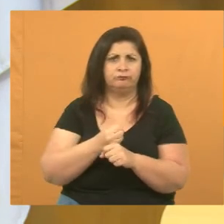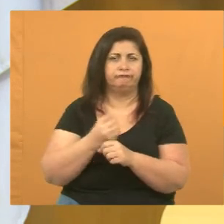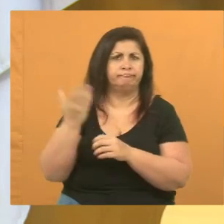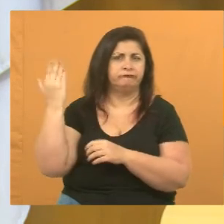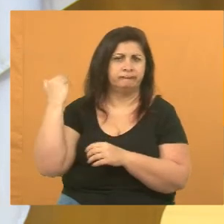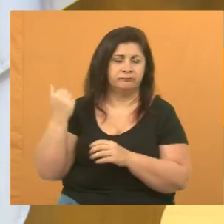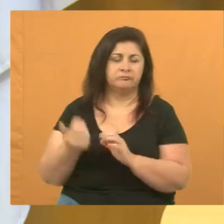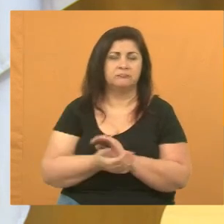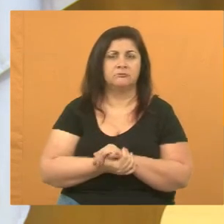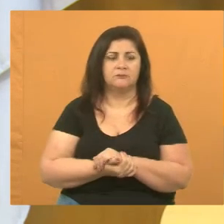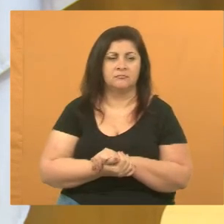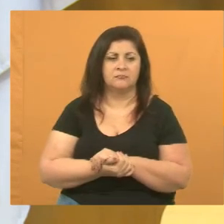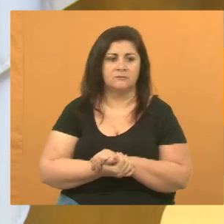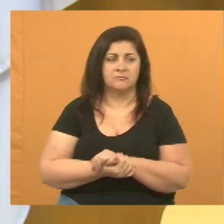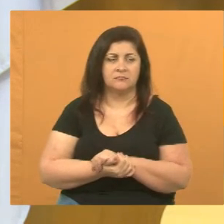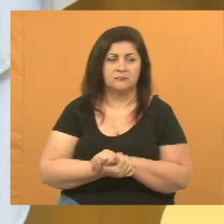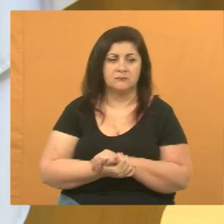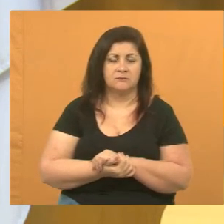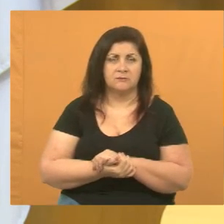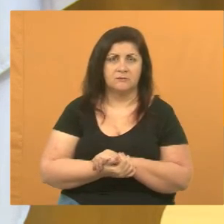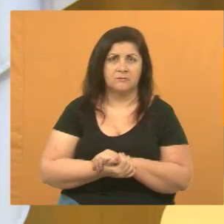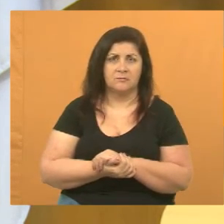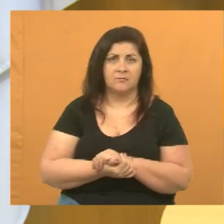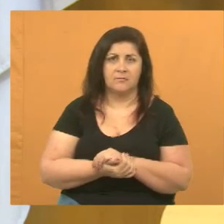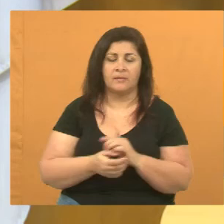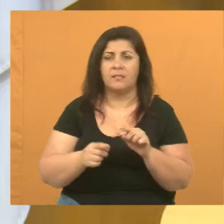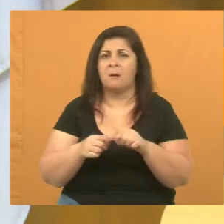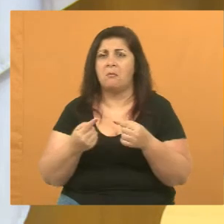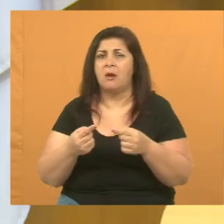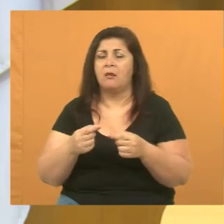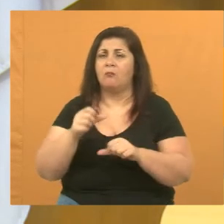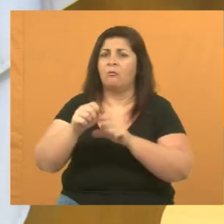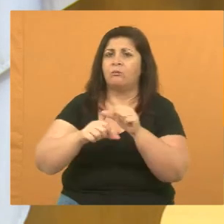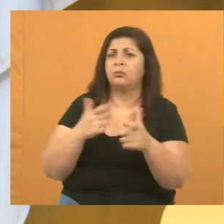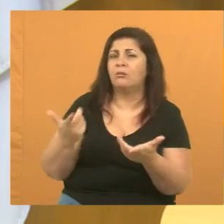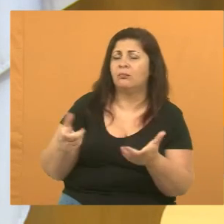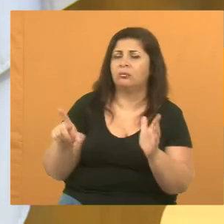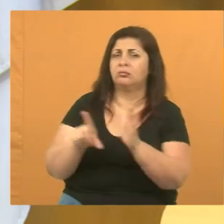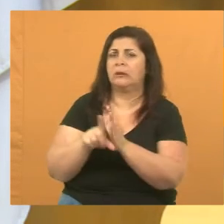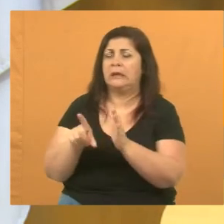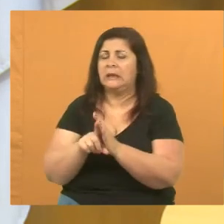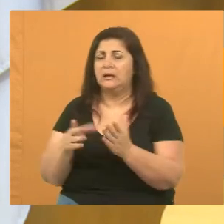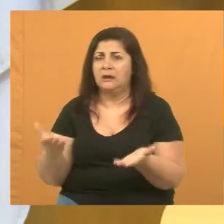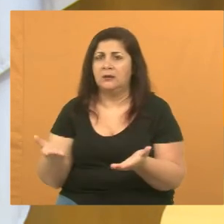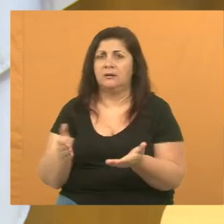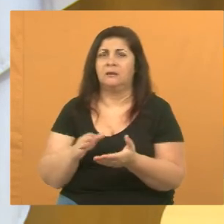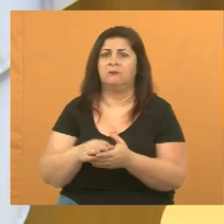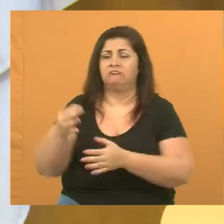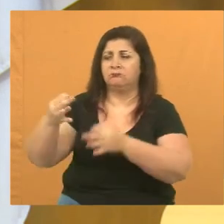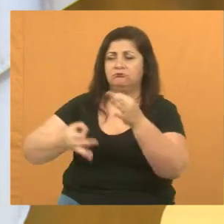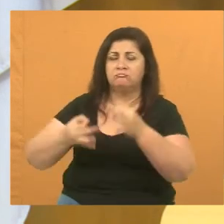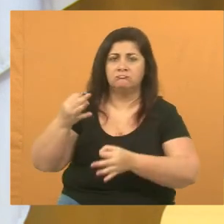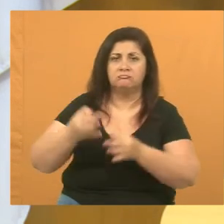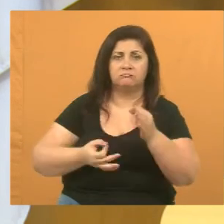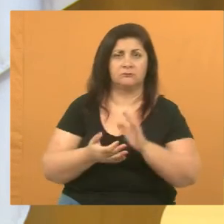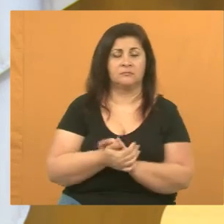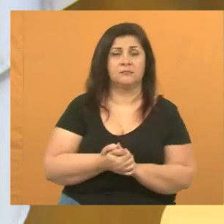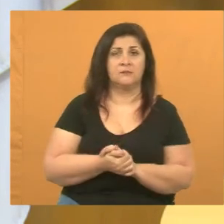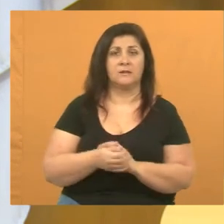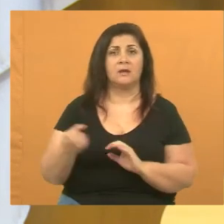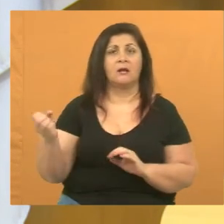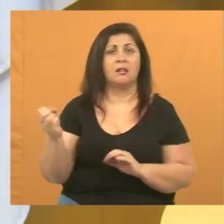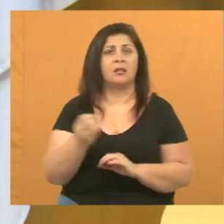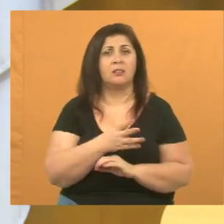Valmir. Conforme atualizações jurídicas, novas interpretações e, principalmente,